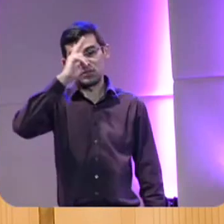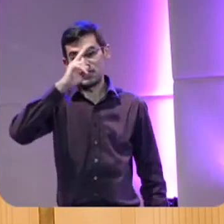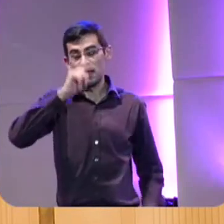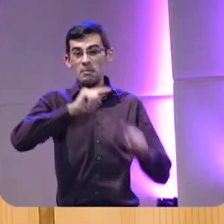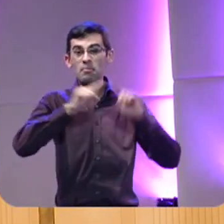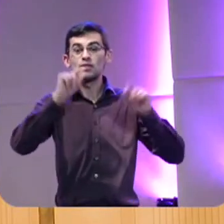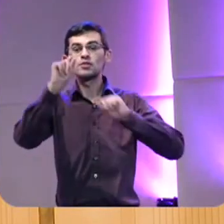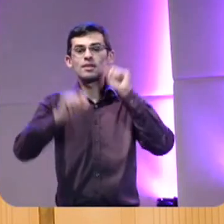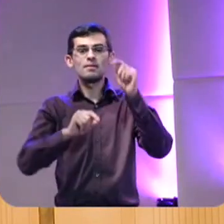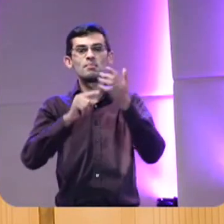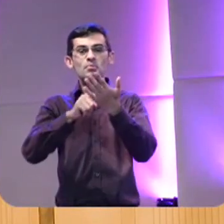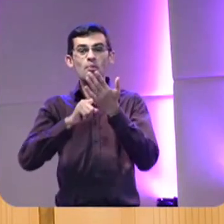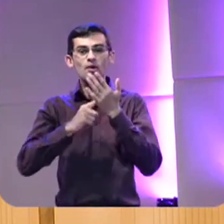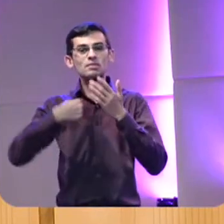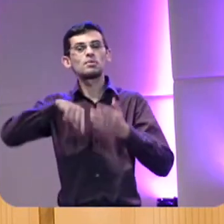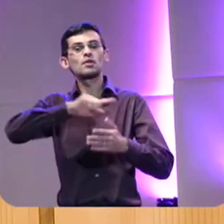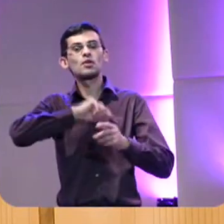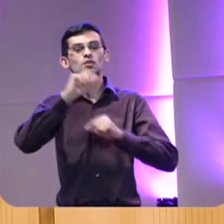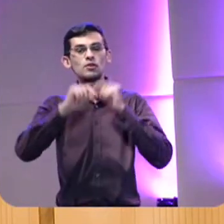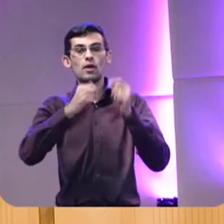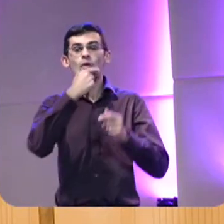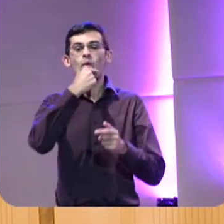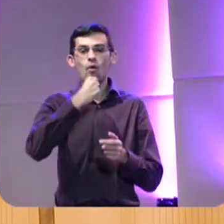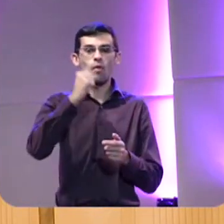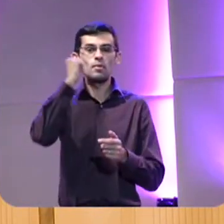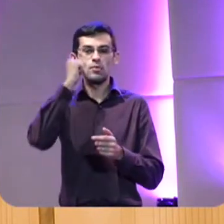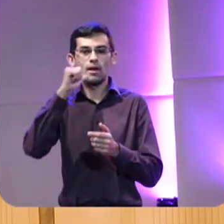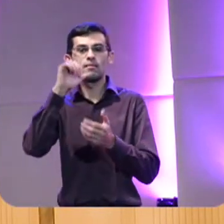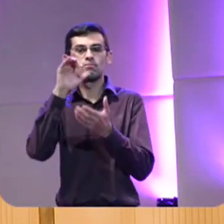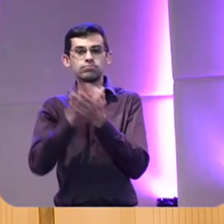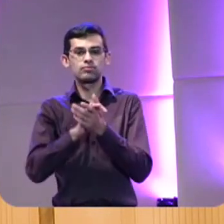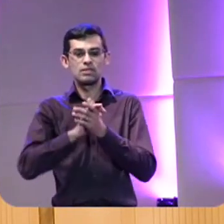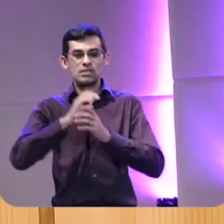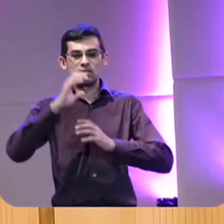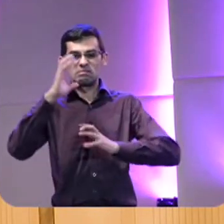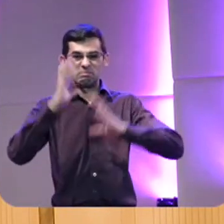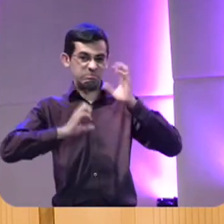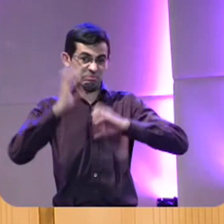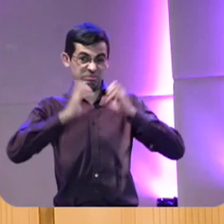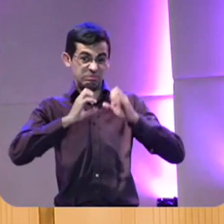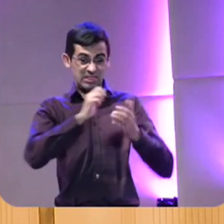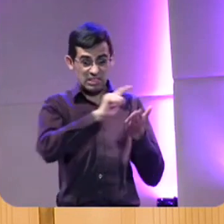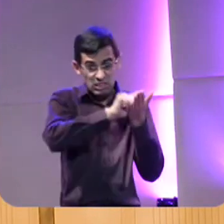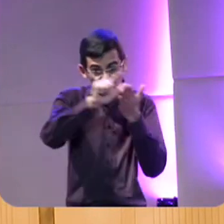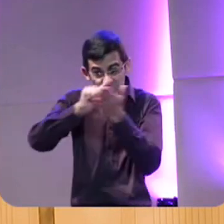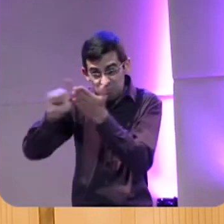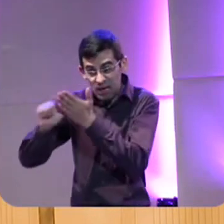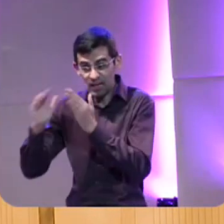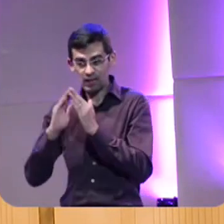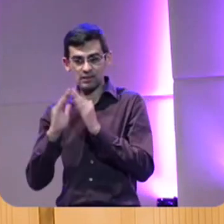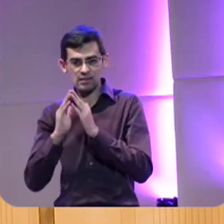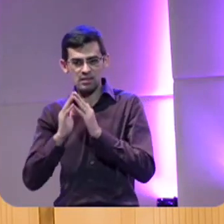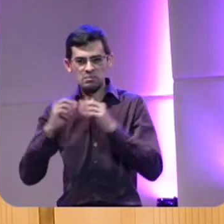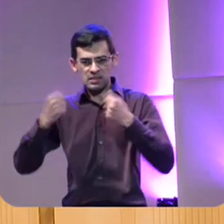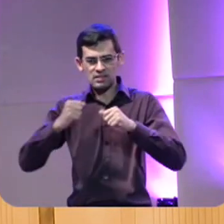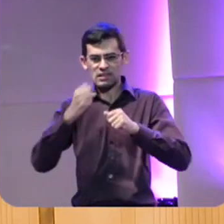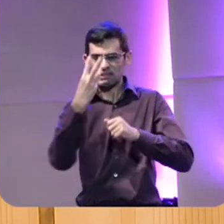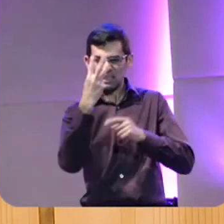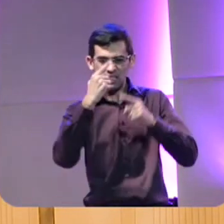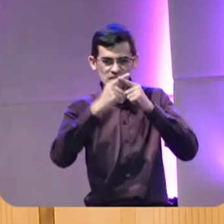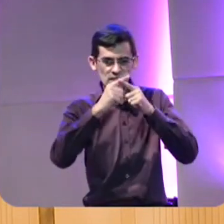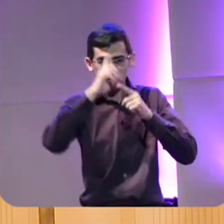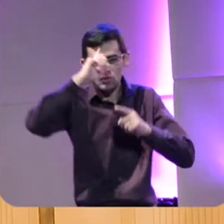mas ela ilustra isso. Marido e mulher brigando por causa de limpeza em casa. Será que eu preciso limpar a casa 3 vezes por